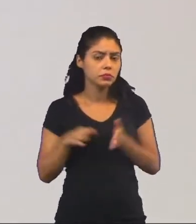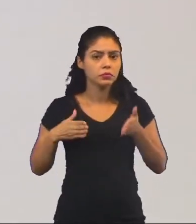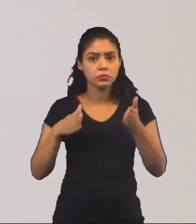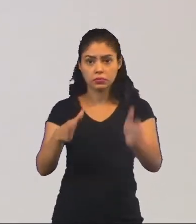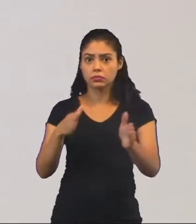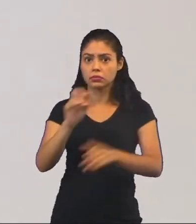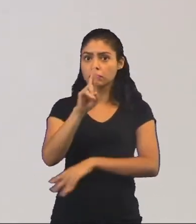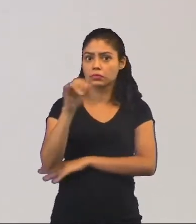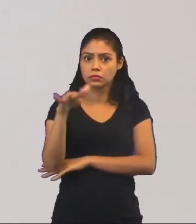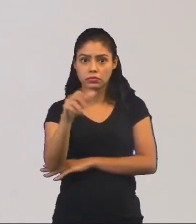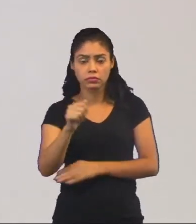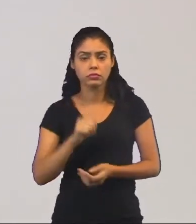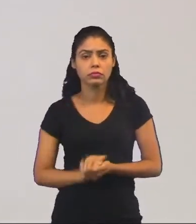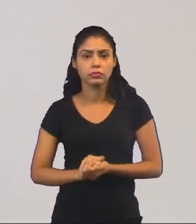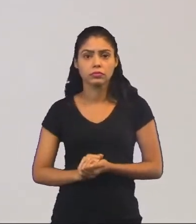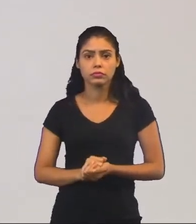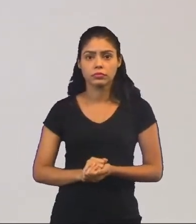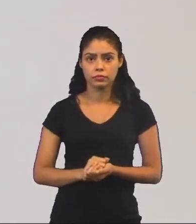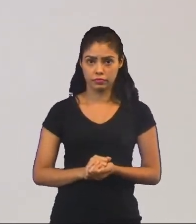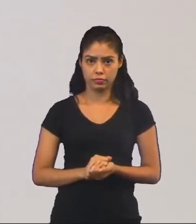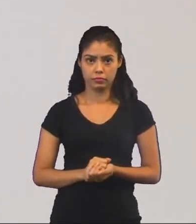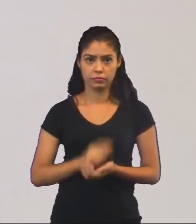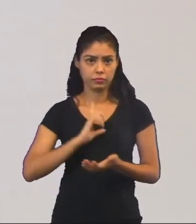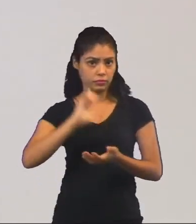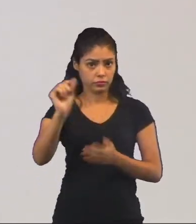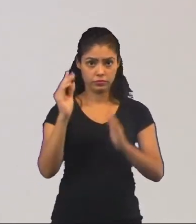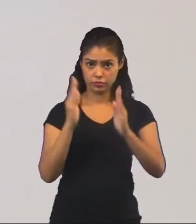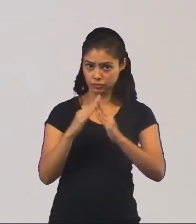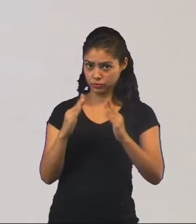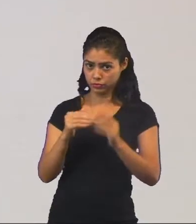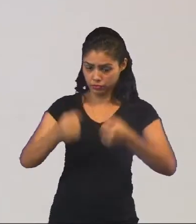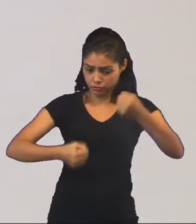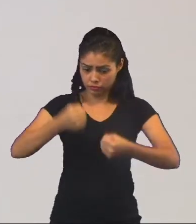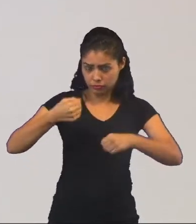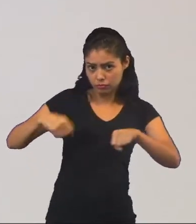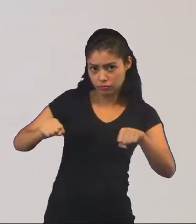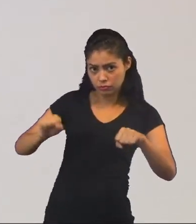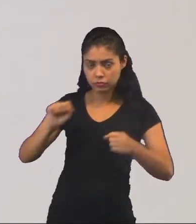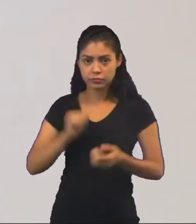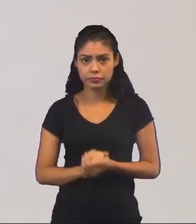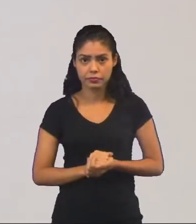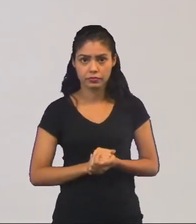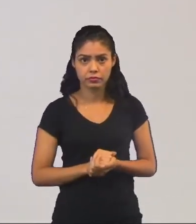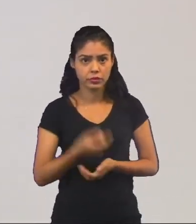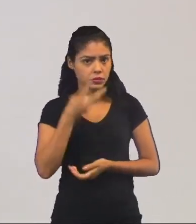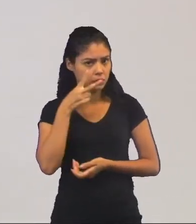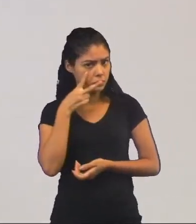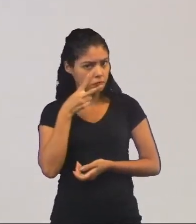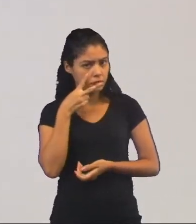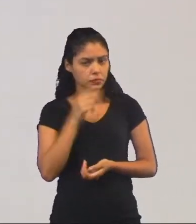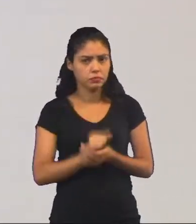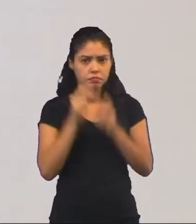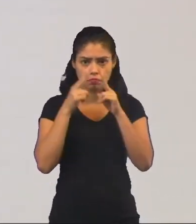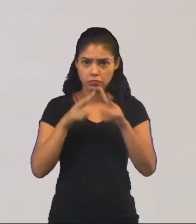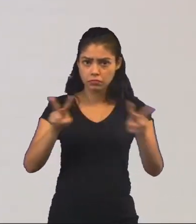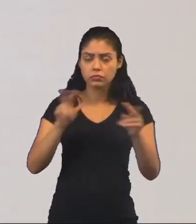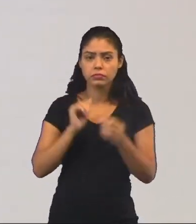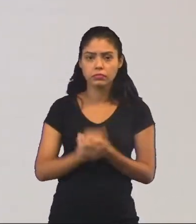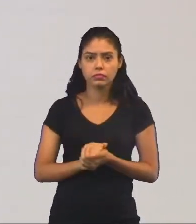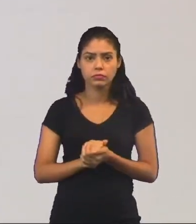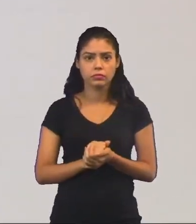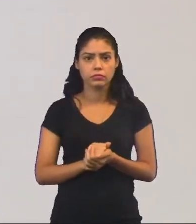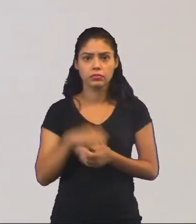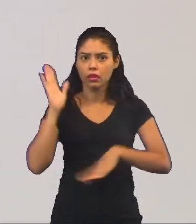um ramal, e você sai do carro por um instante ou da moto e você começa a vislumbrar a